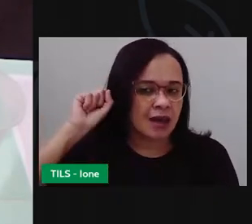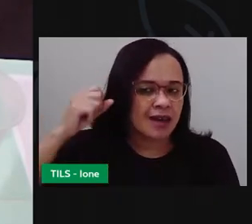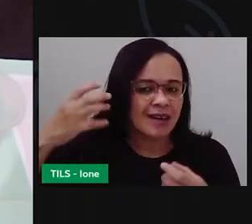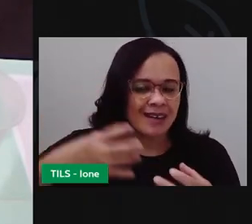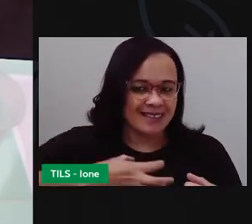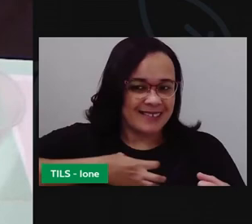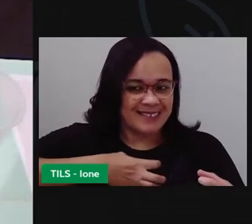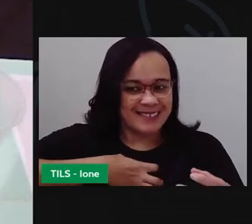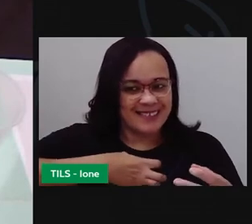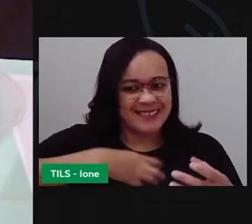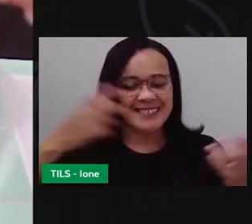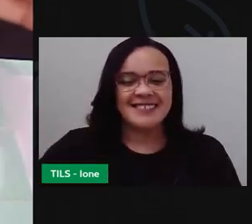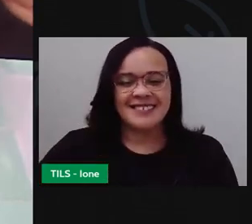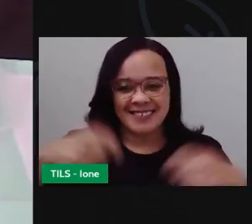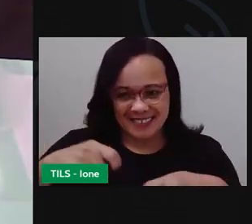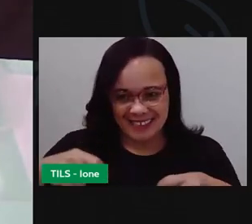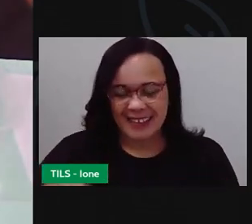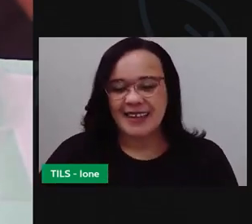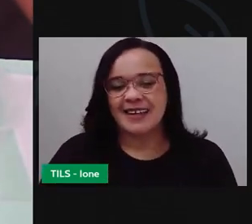ganzá.